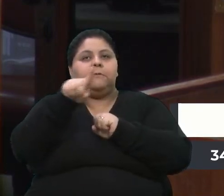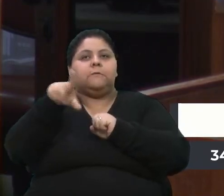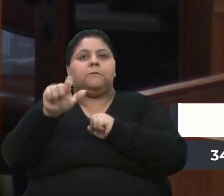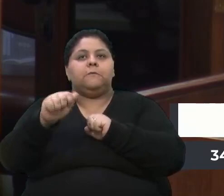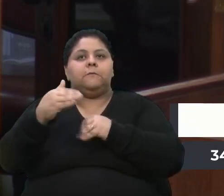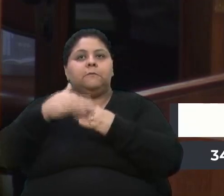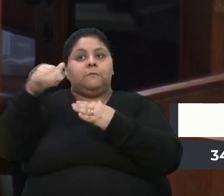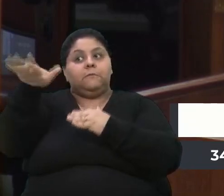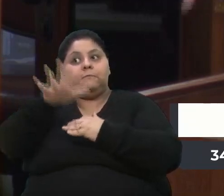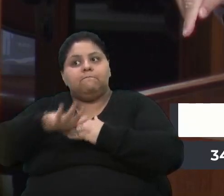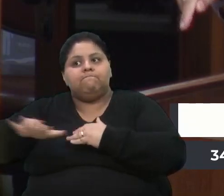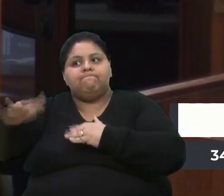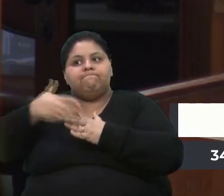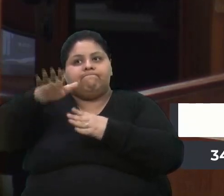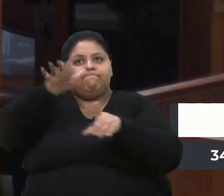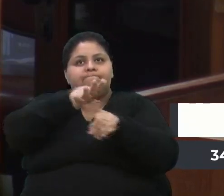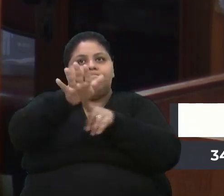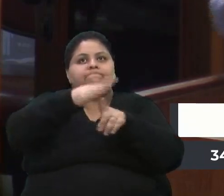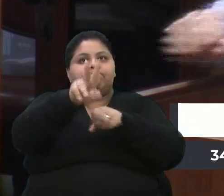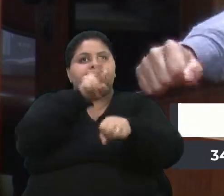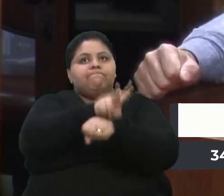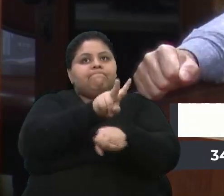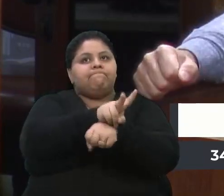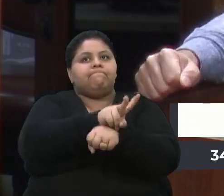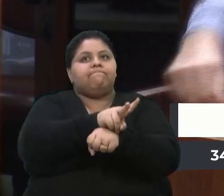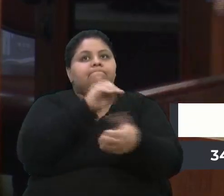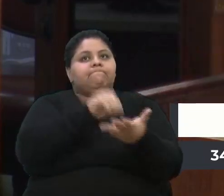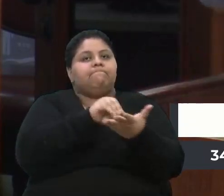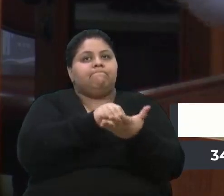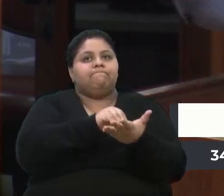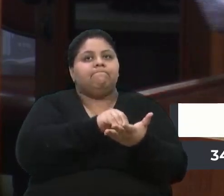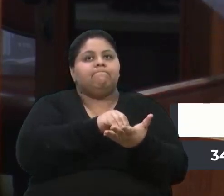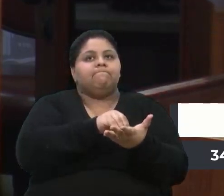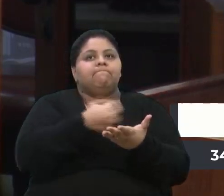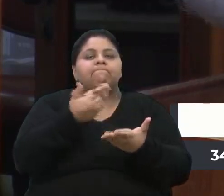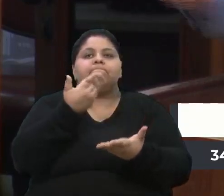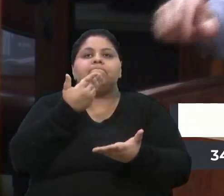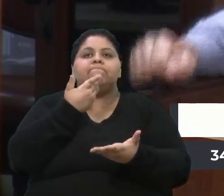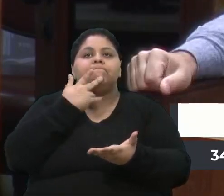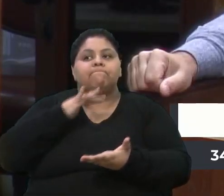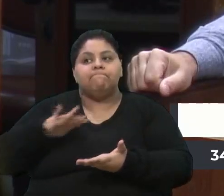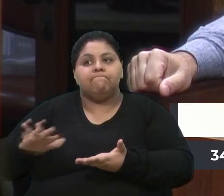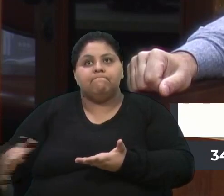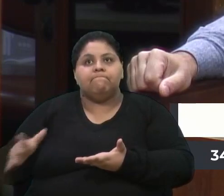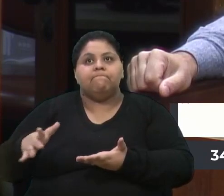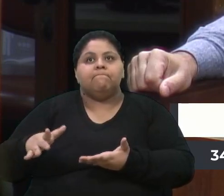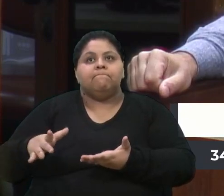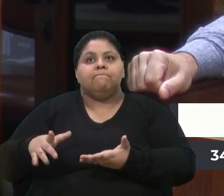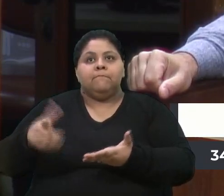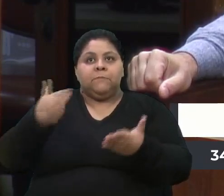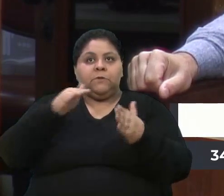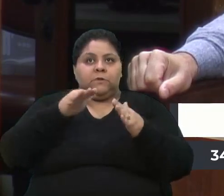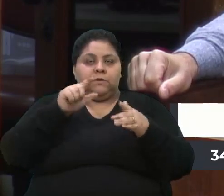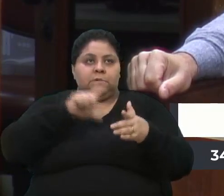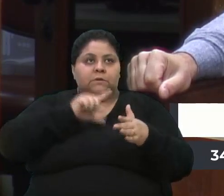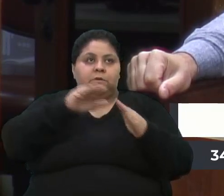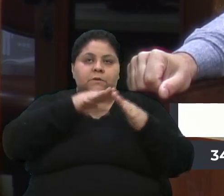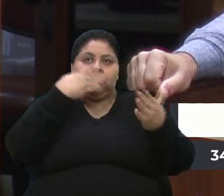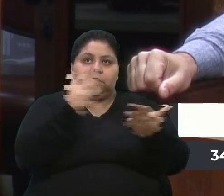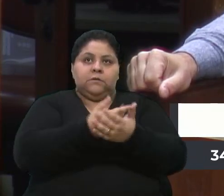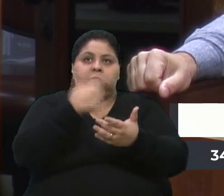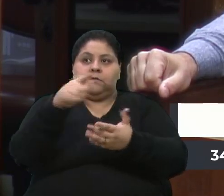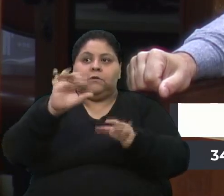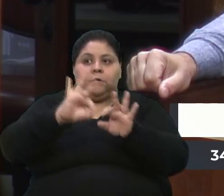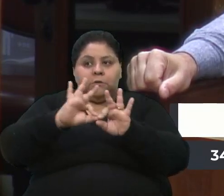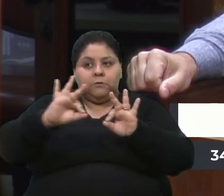tem mais demandas de vagas que não são atendidas, de crianças que têm que ir para lugares distantes das suas casas. Num pedido de informação que